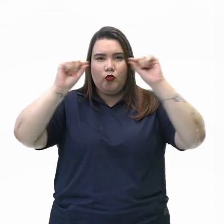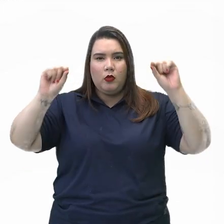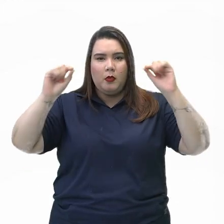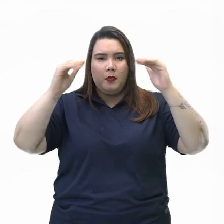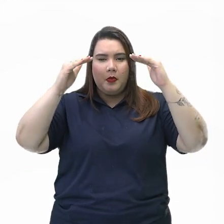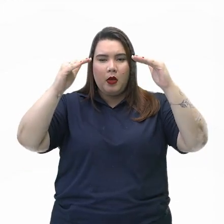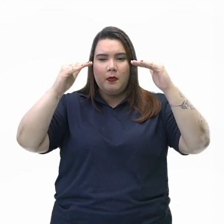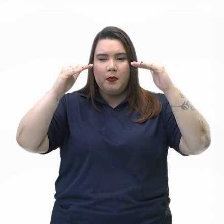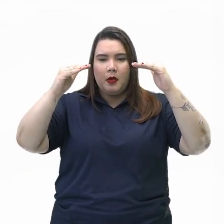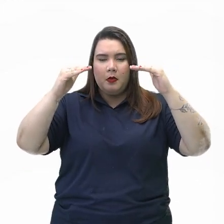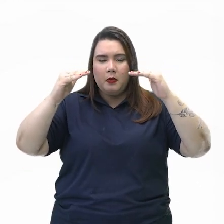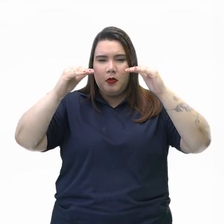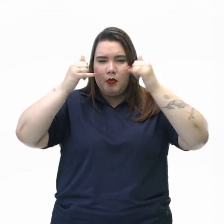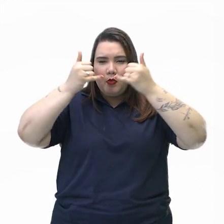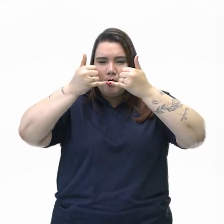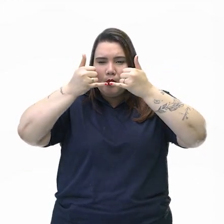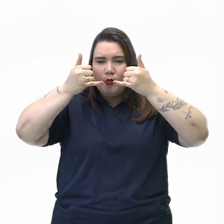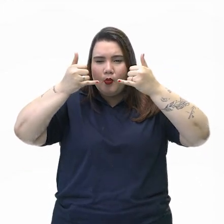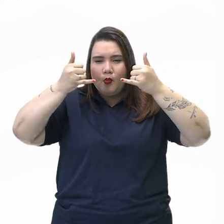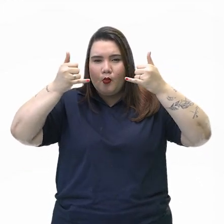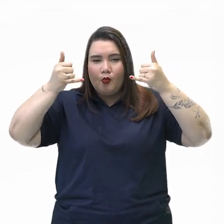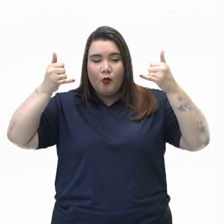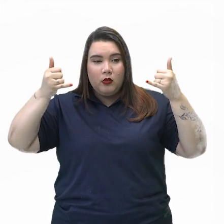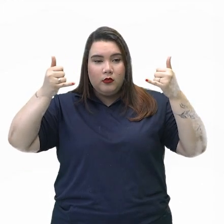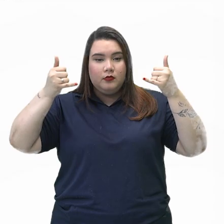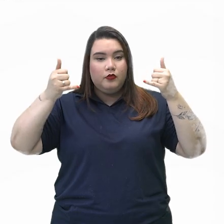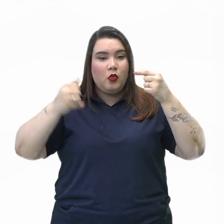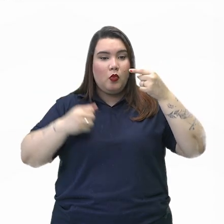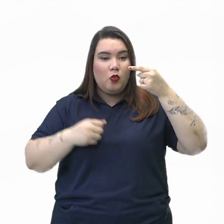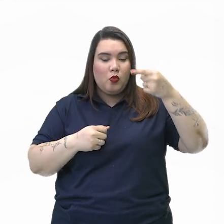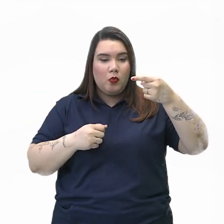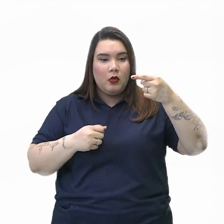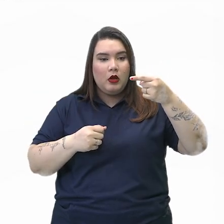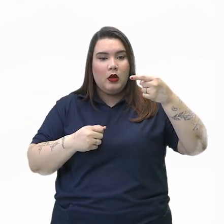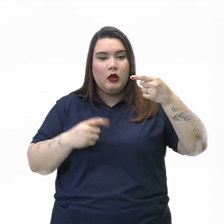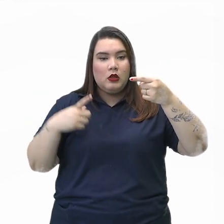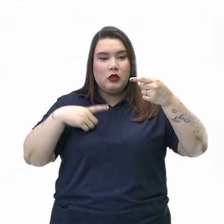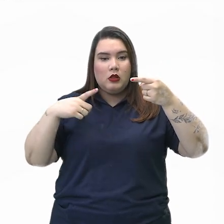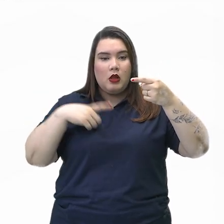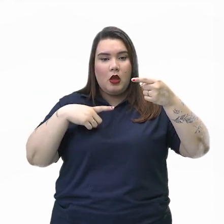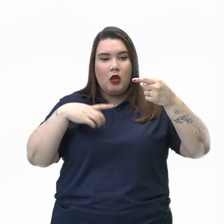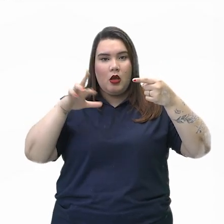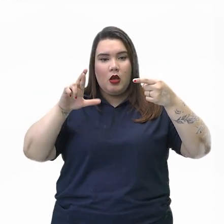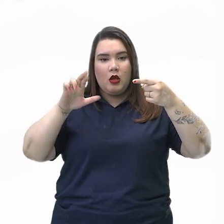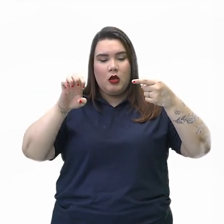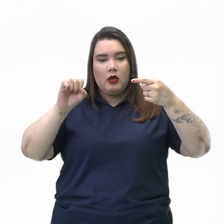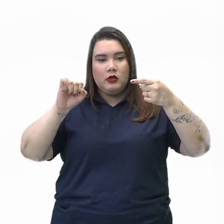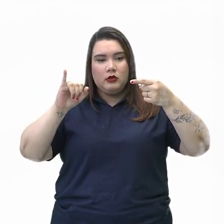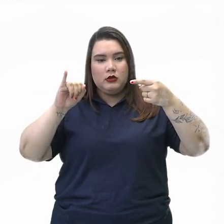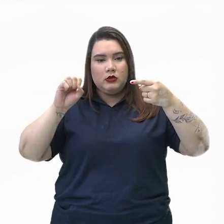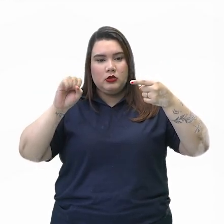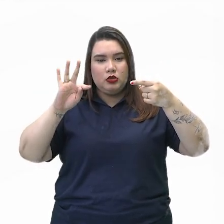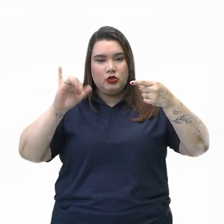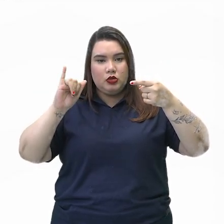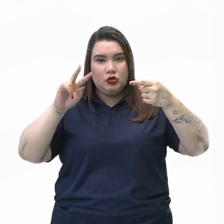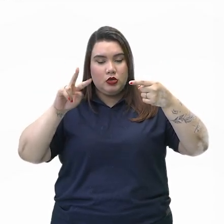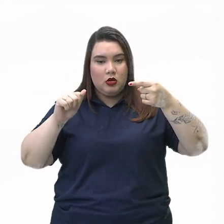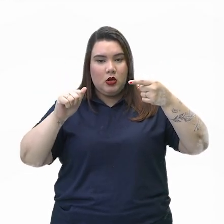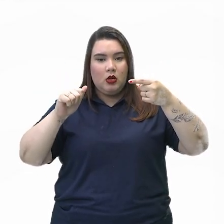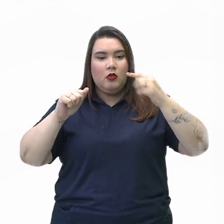finas, né, super finas, sendo uma resistiva e a outra de vidro